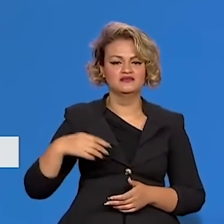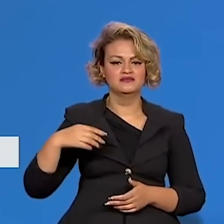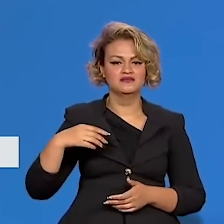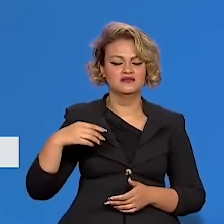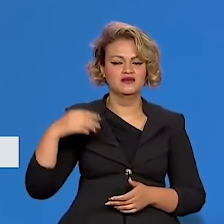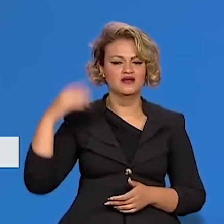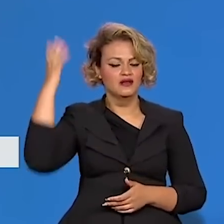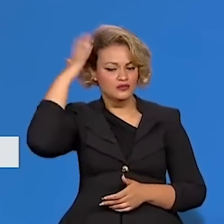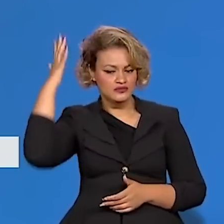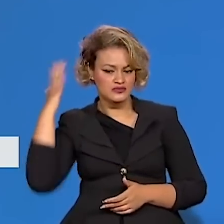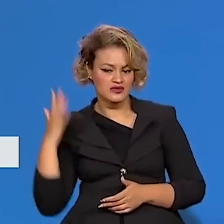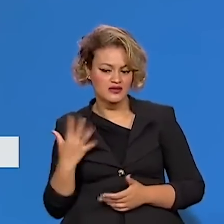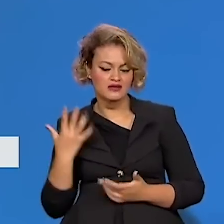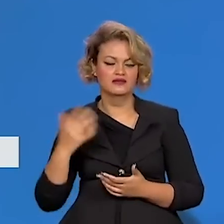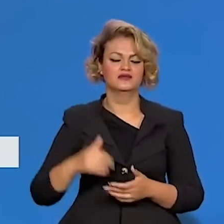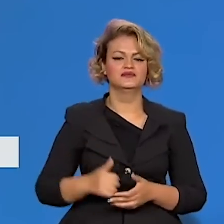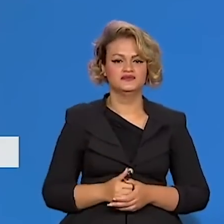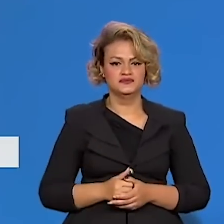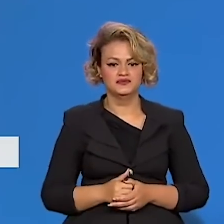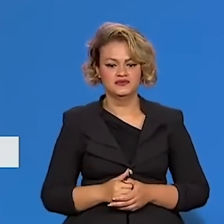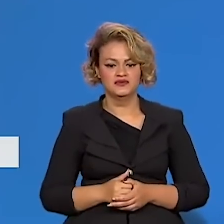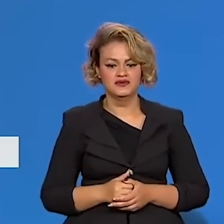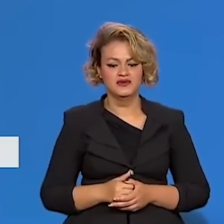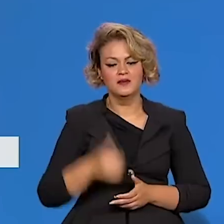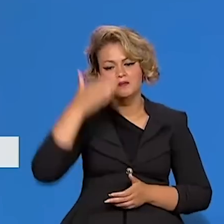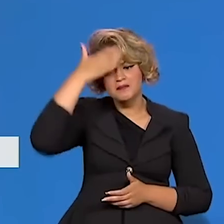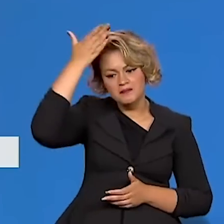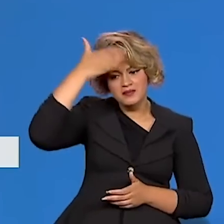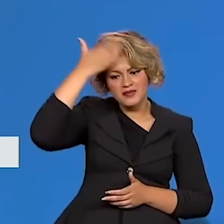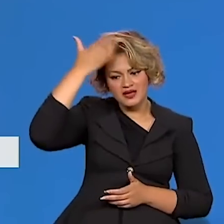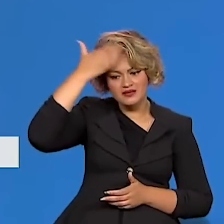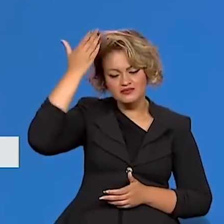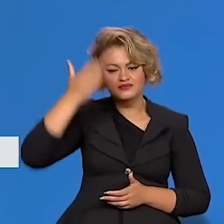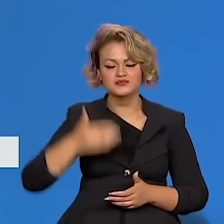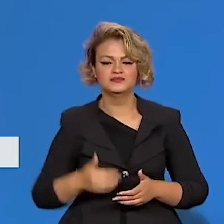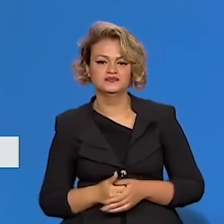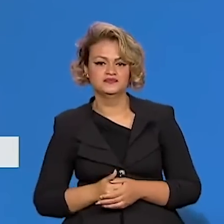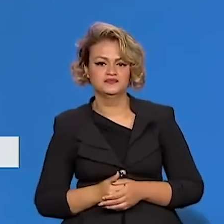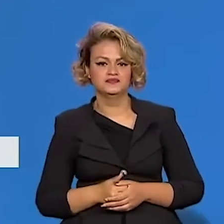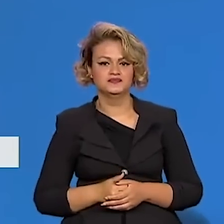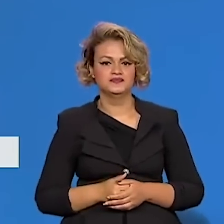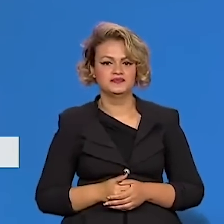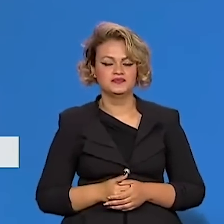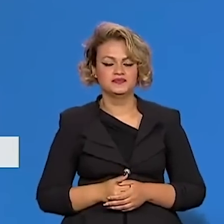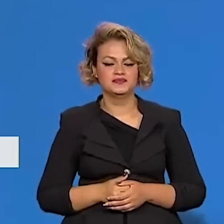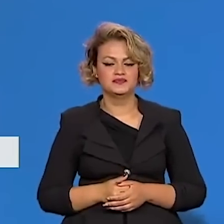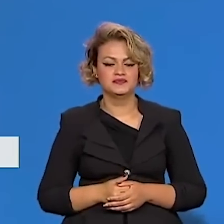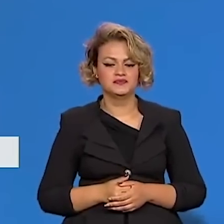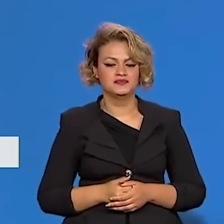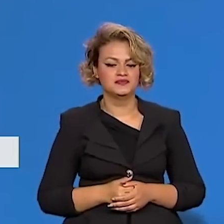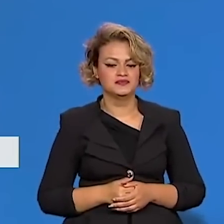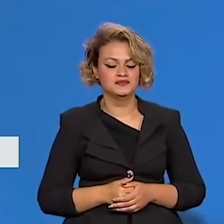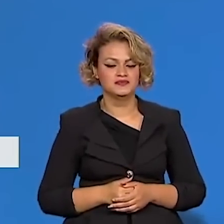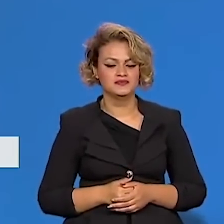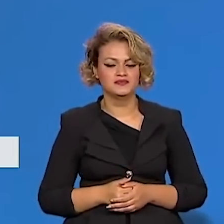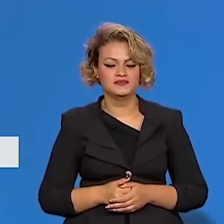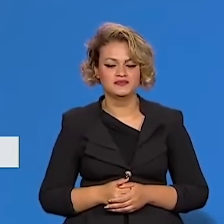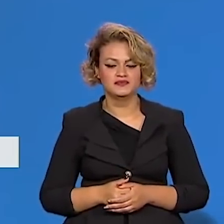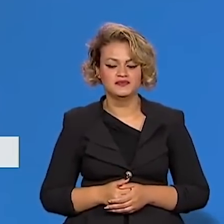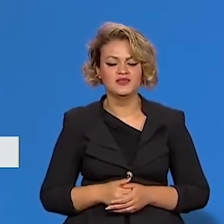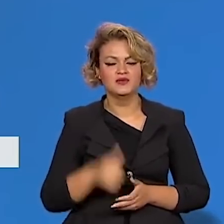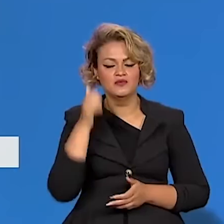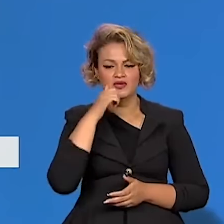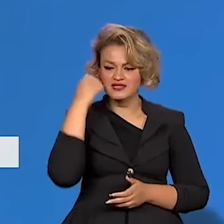ministro da frente e tecnologia Márcio Macedo secretária da presidência senhora